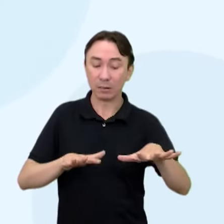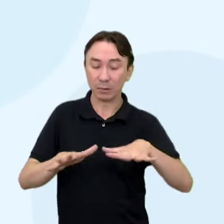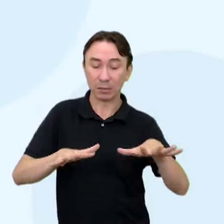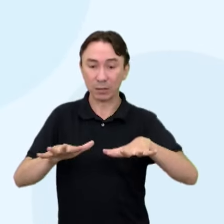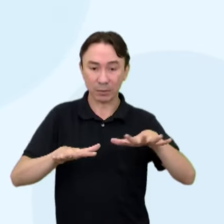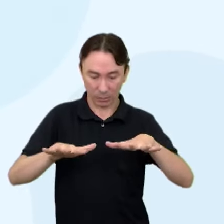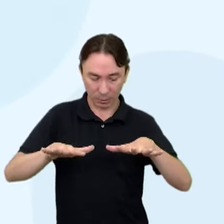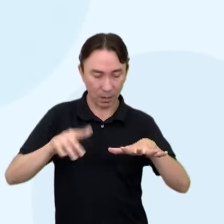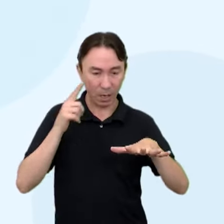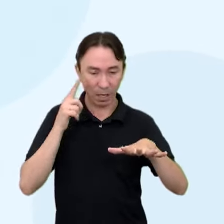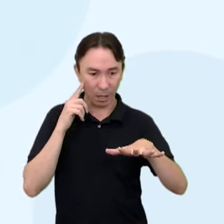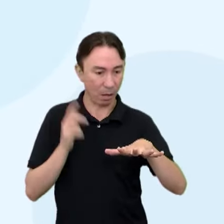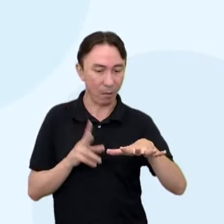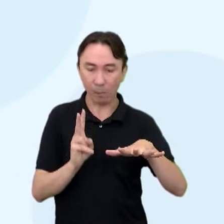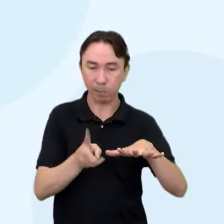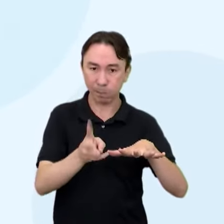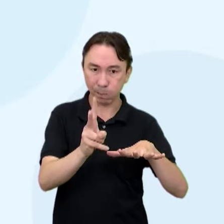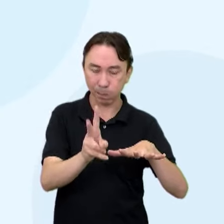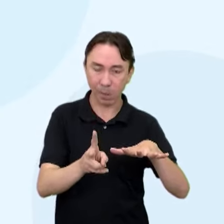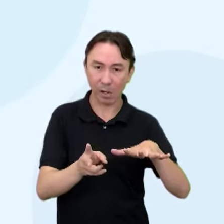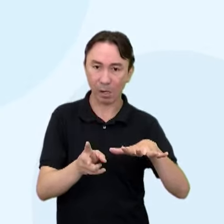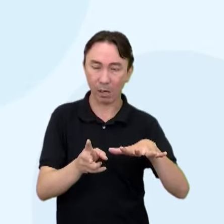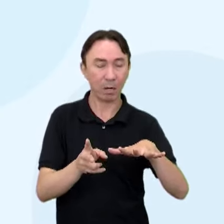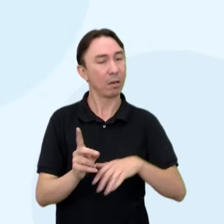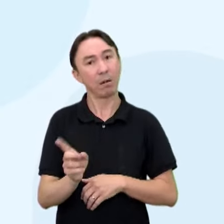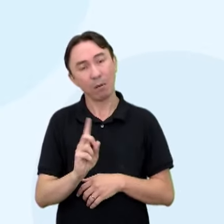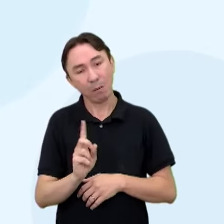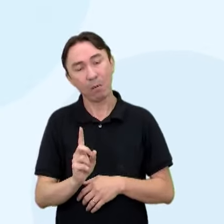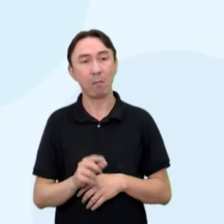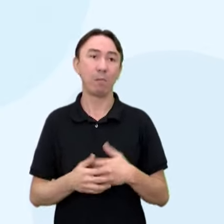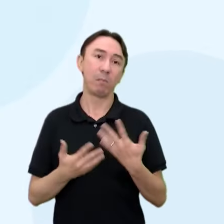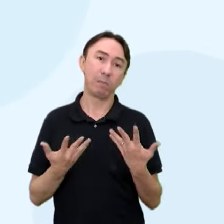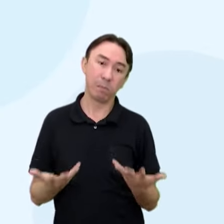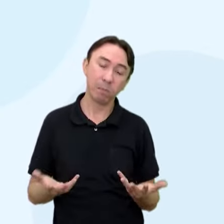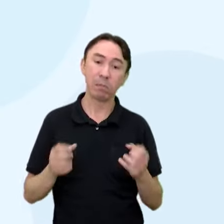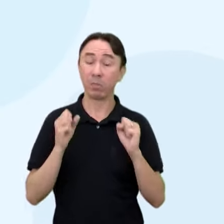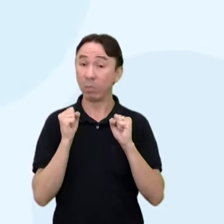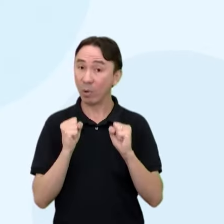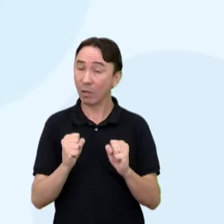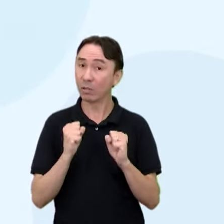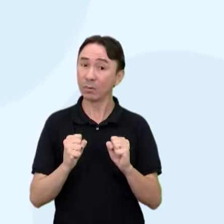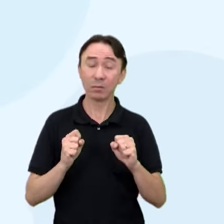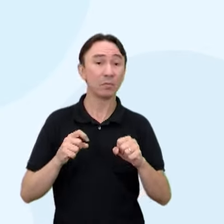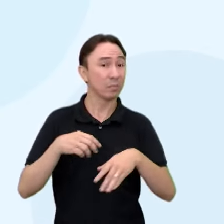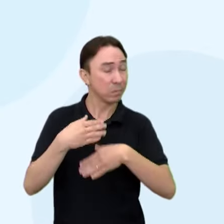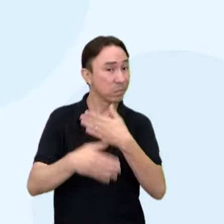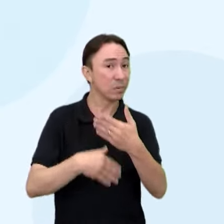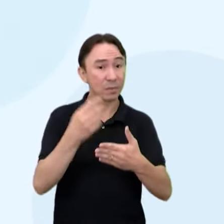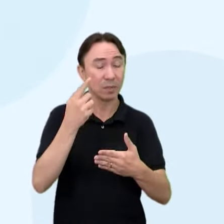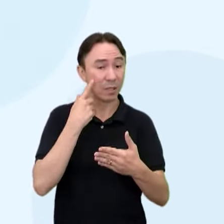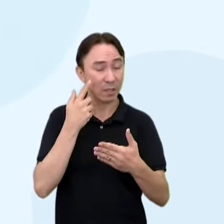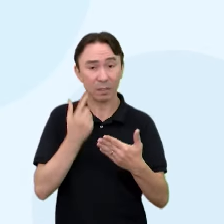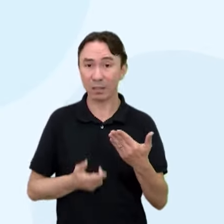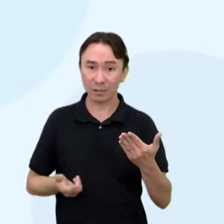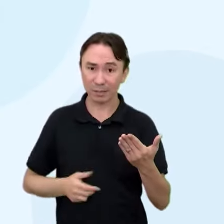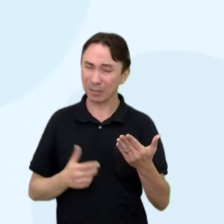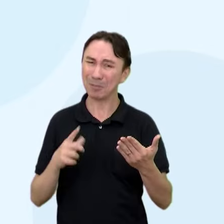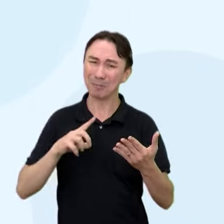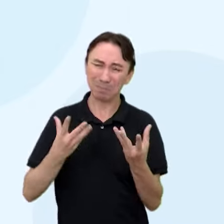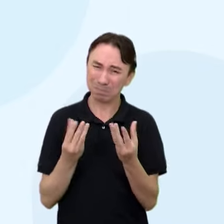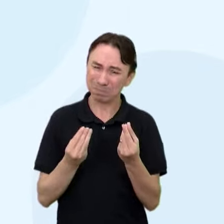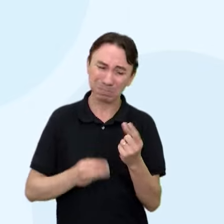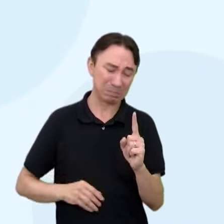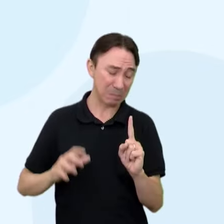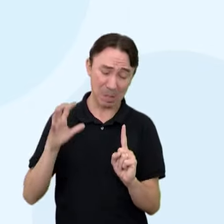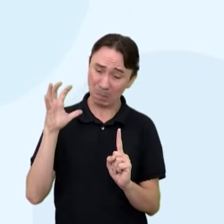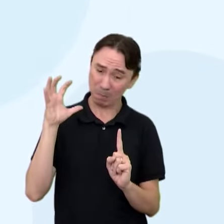esse mesmo tamanho, porque a pressão que é exercida em cima dessas placas, ela é enorme, né? Então essas placas aí,